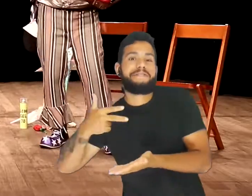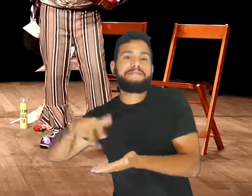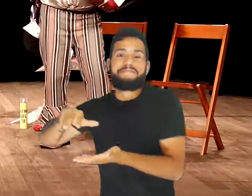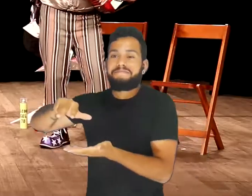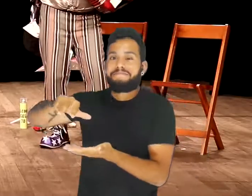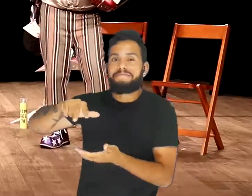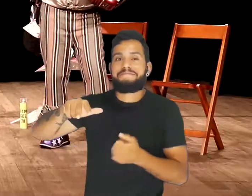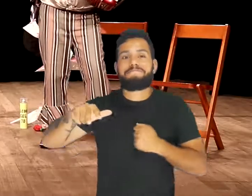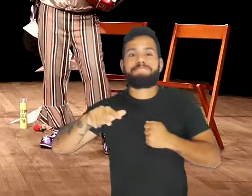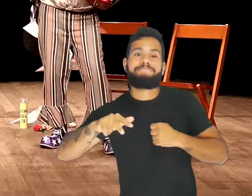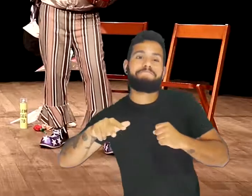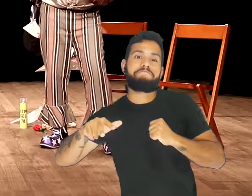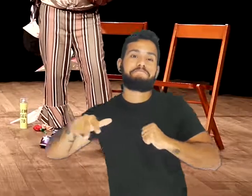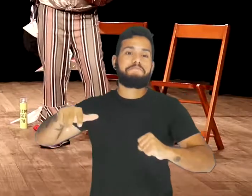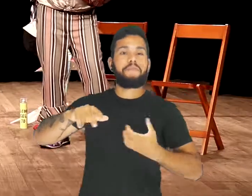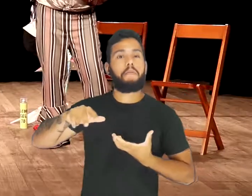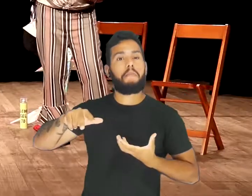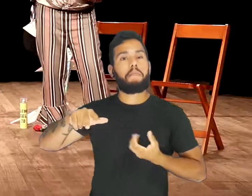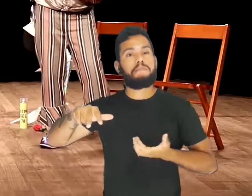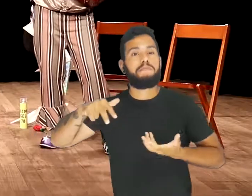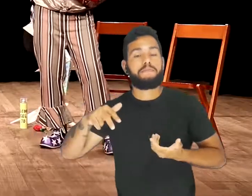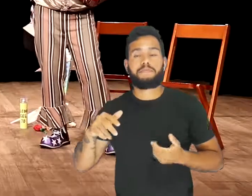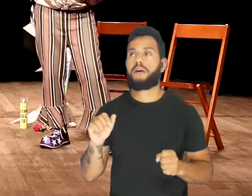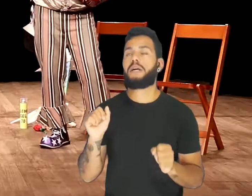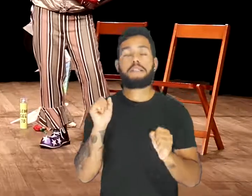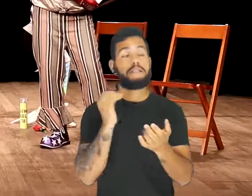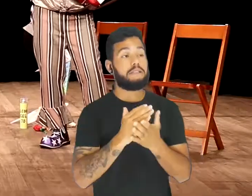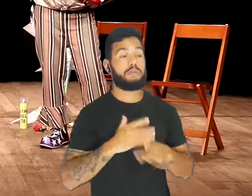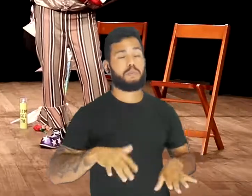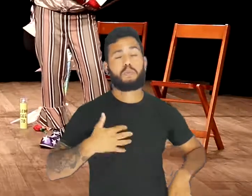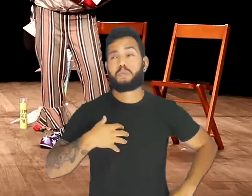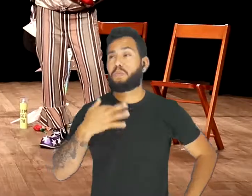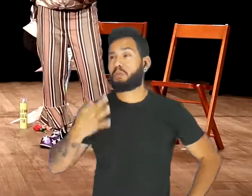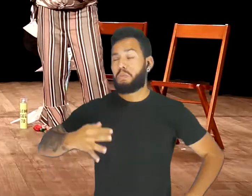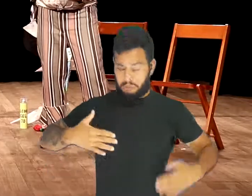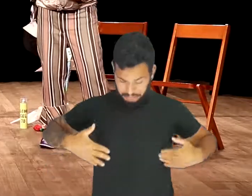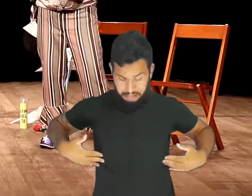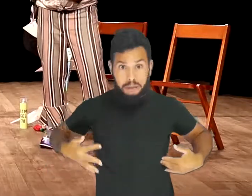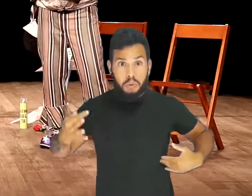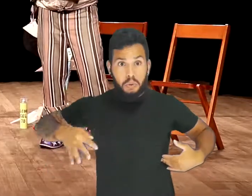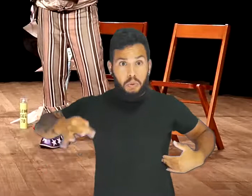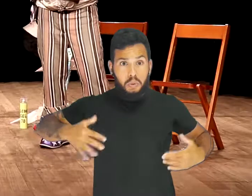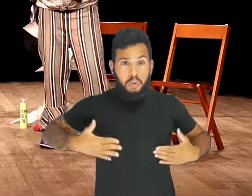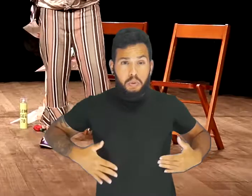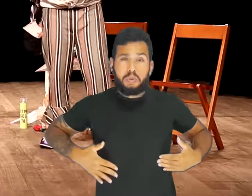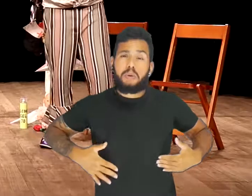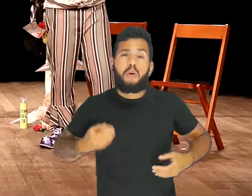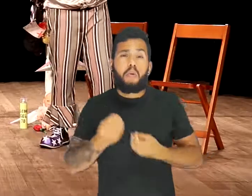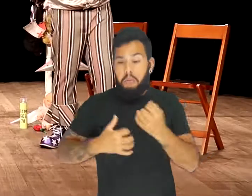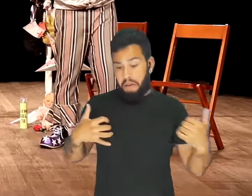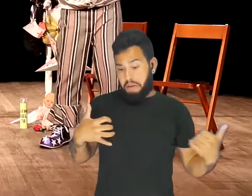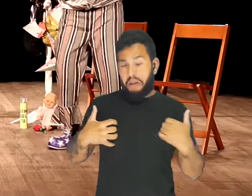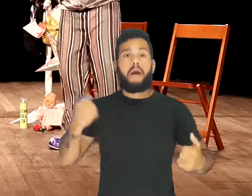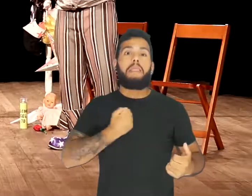mão. Ai, ai, ai, ai, ai, ai, ai, ai, ao passo. Ai, deu, deu, eu tô com dor aqui,